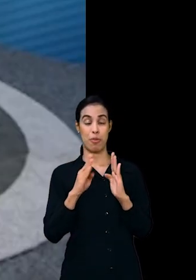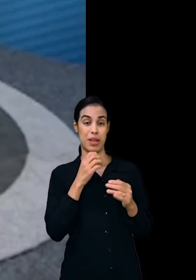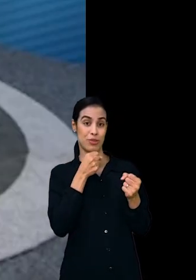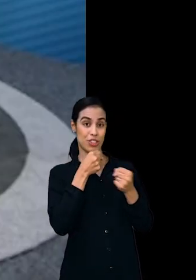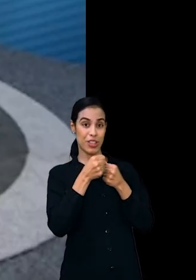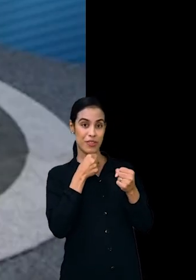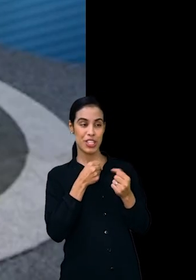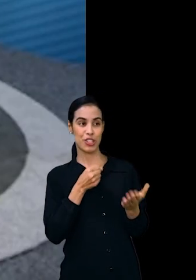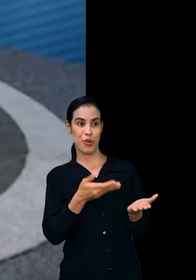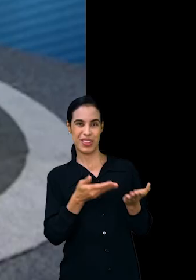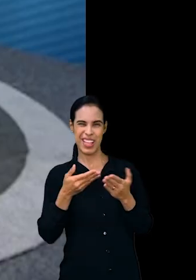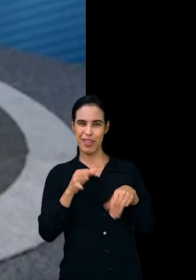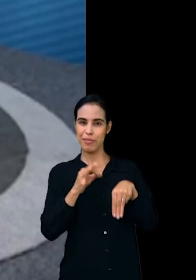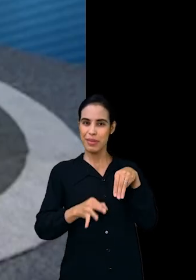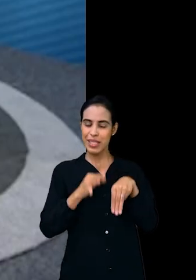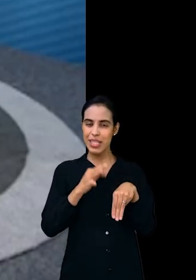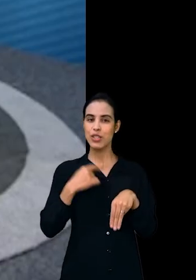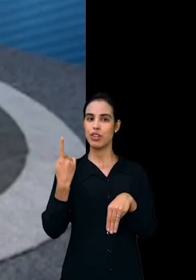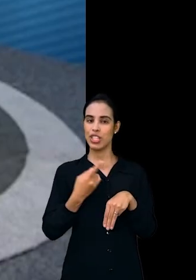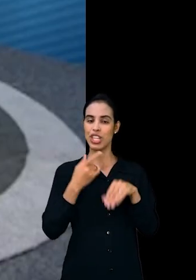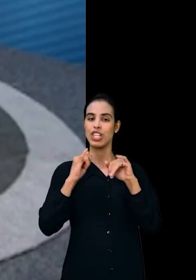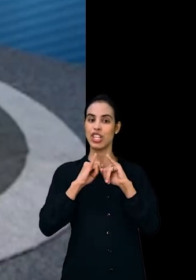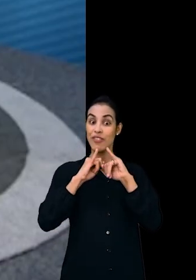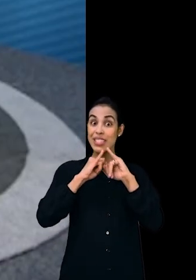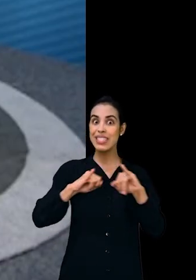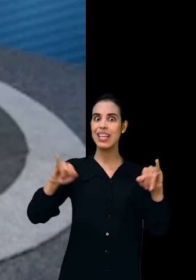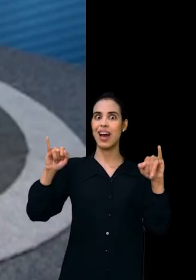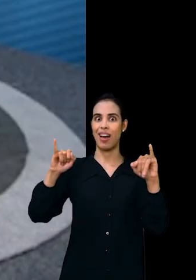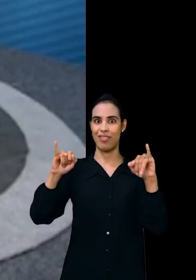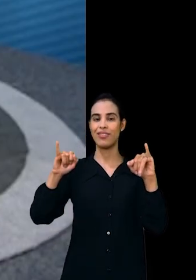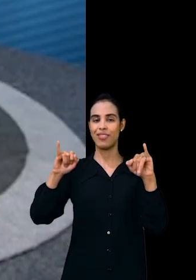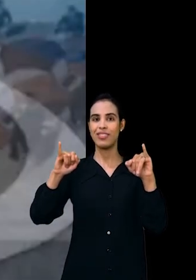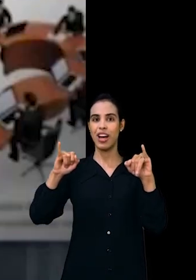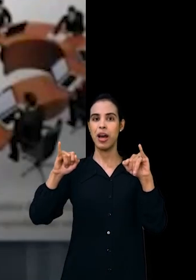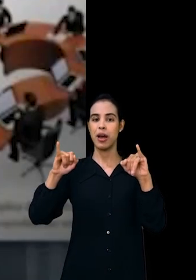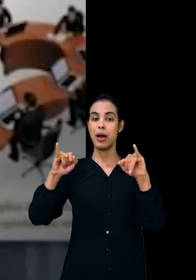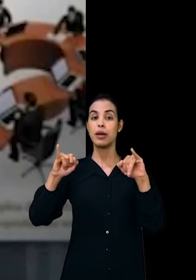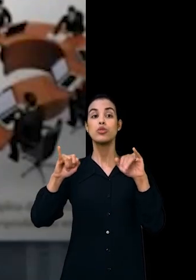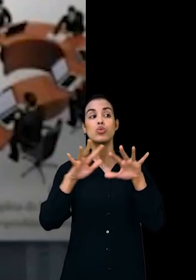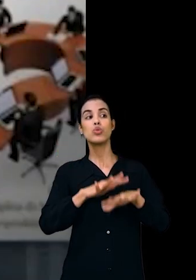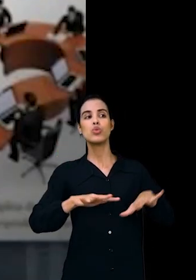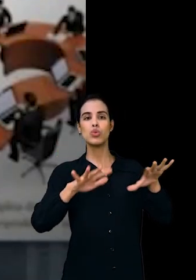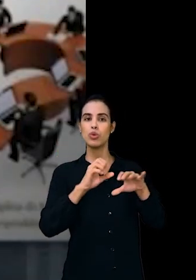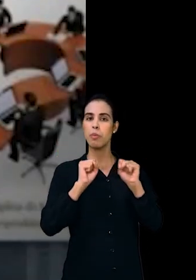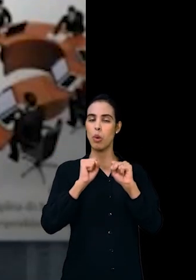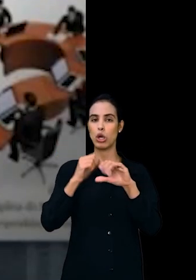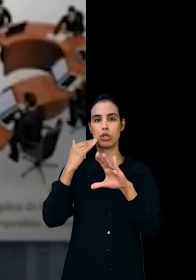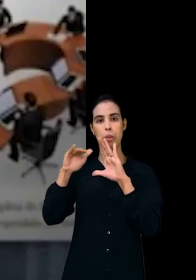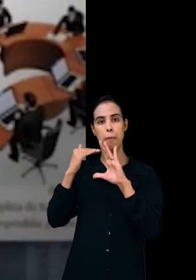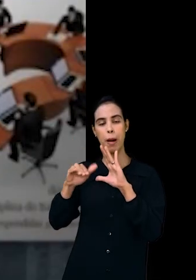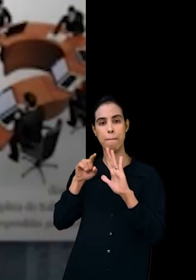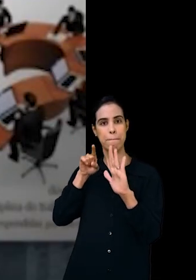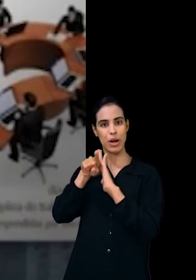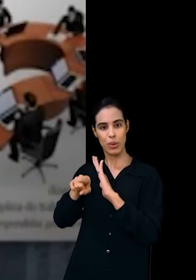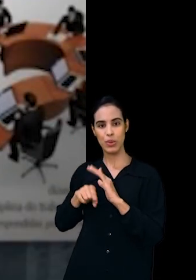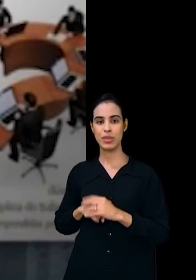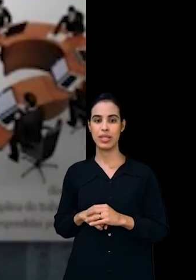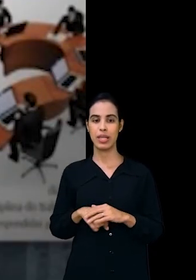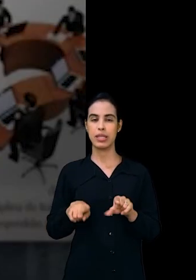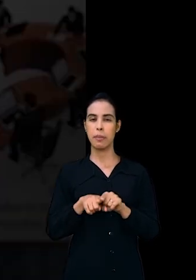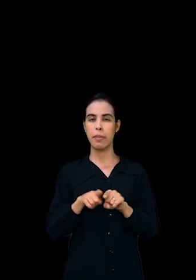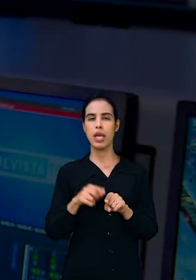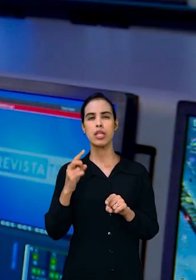gente fazia entrevistas no estúdio com ministros, a gente também anunciava nessas redes, as pessoas poderiam mandar perguntas, né? Podiam